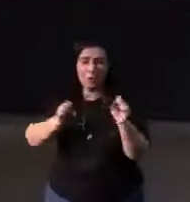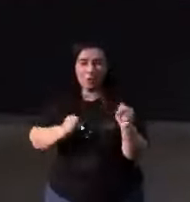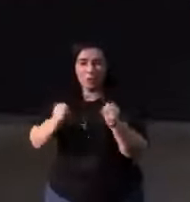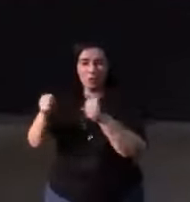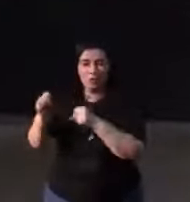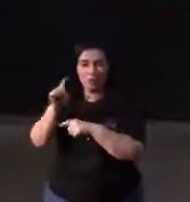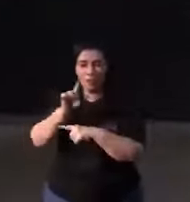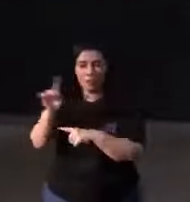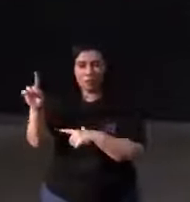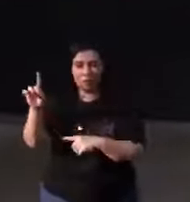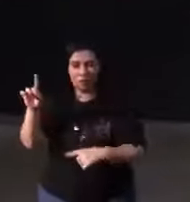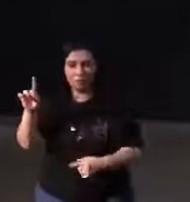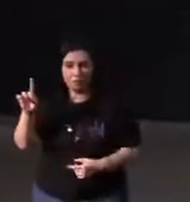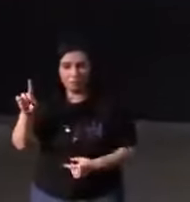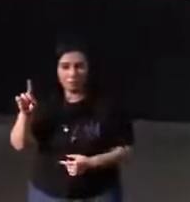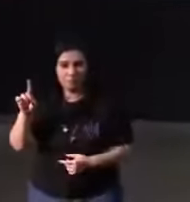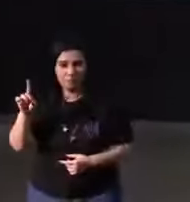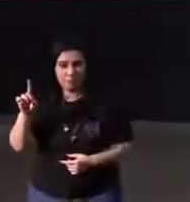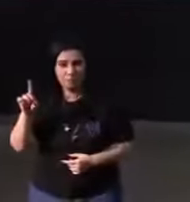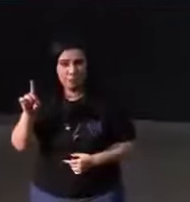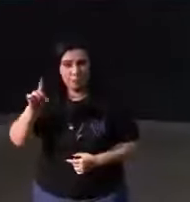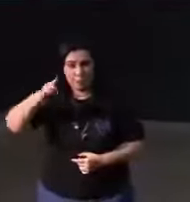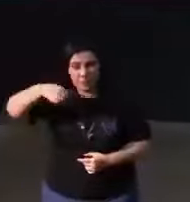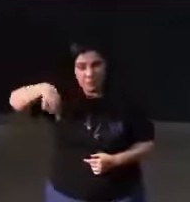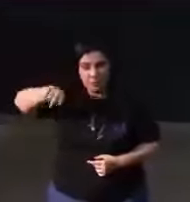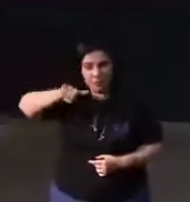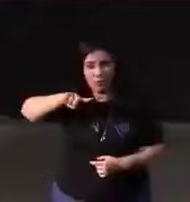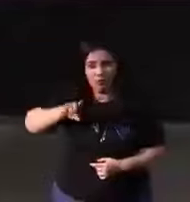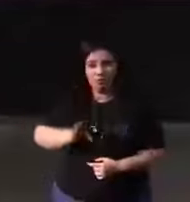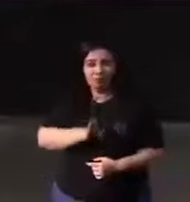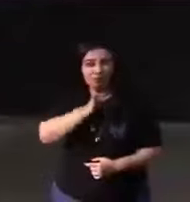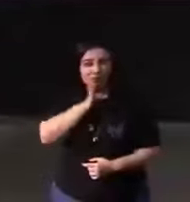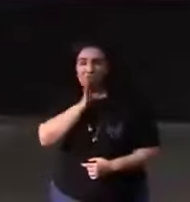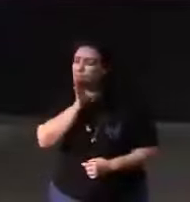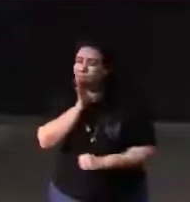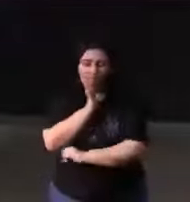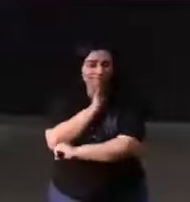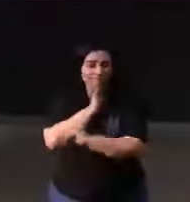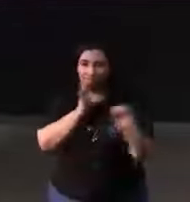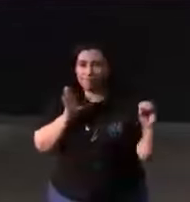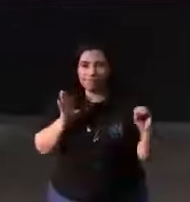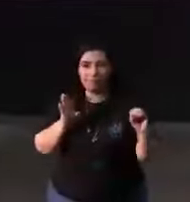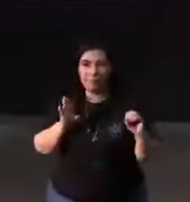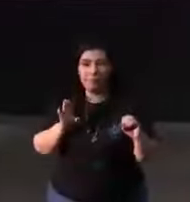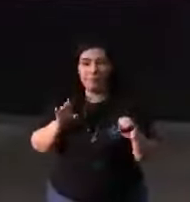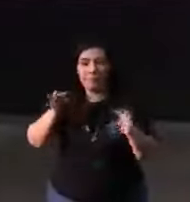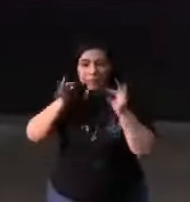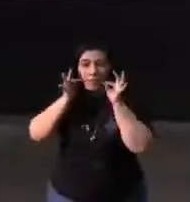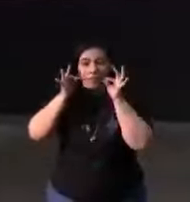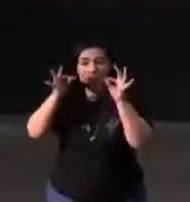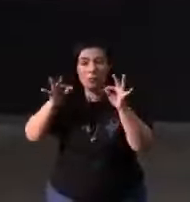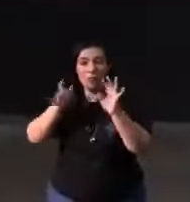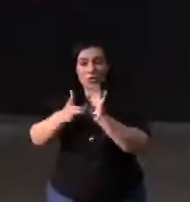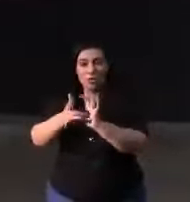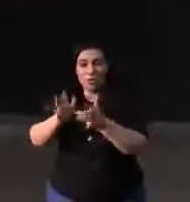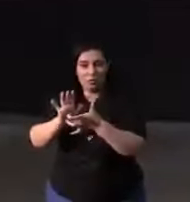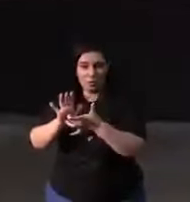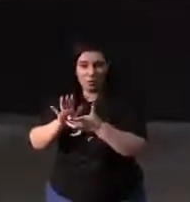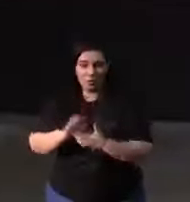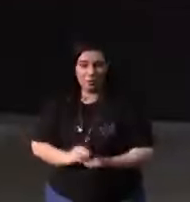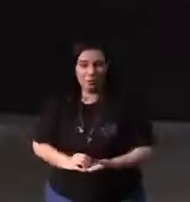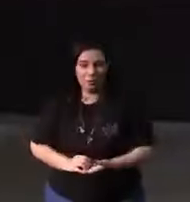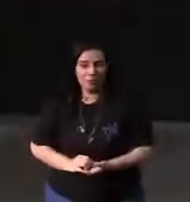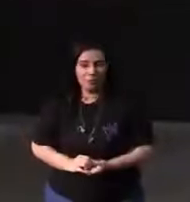tudo que Ele tem feito na sua vida, para que você não se cale, para que você seja uma testemunha de Jesus onde você